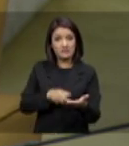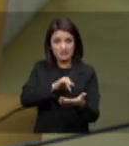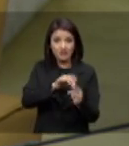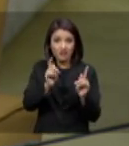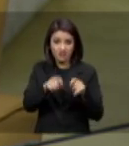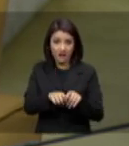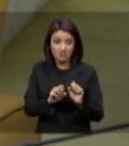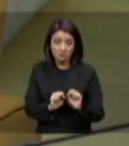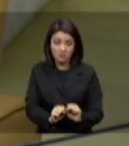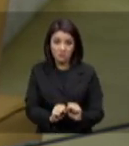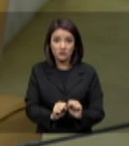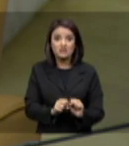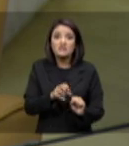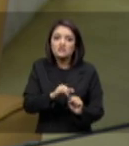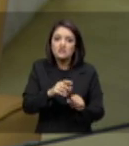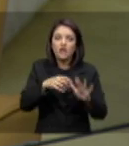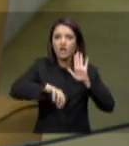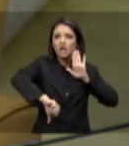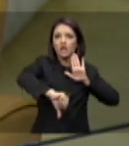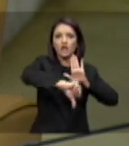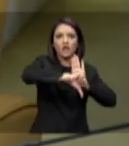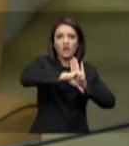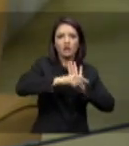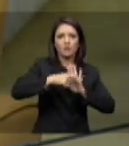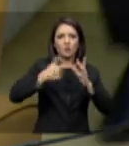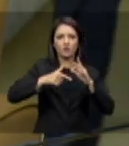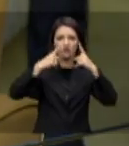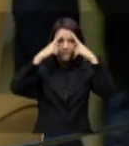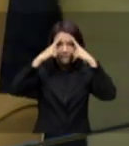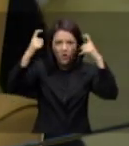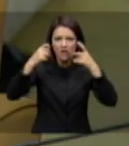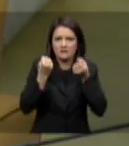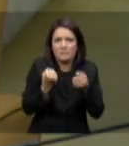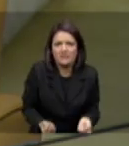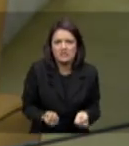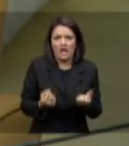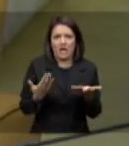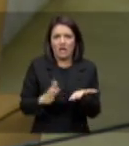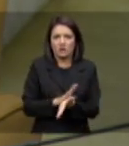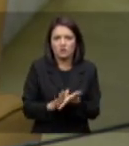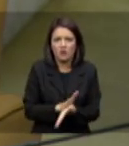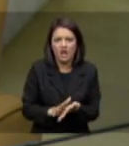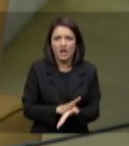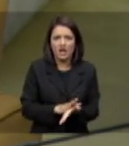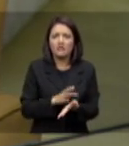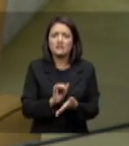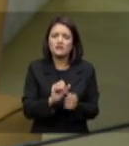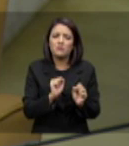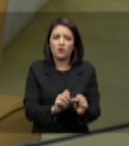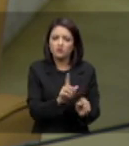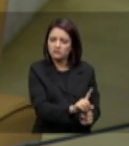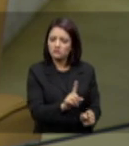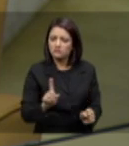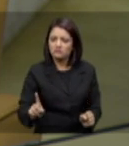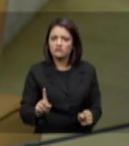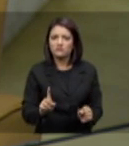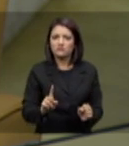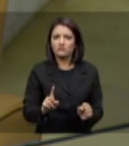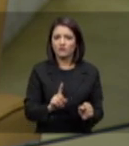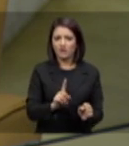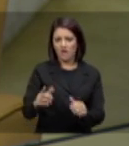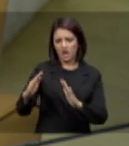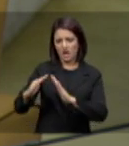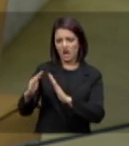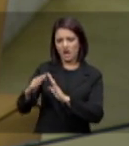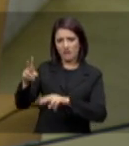por crimes cometidos sem violência ou grave ameaça a substituição da prisão provisória